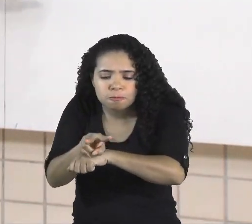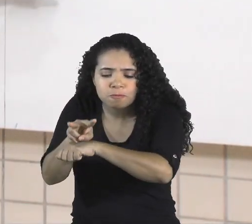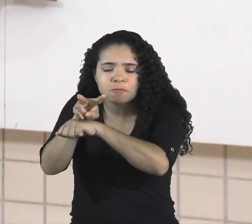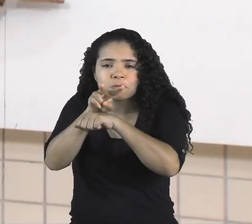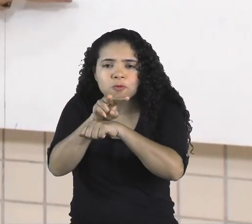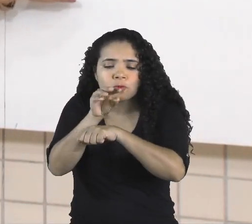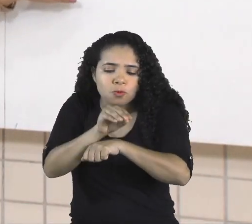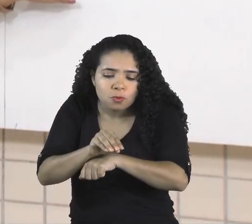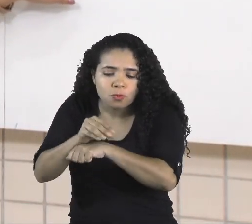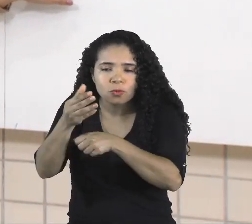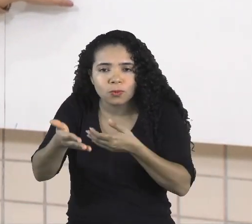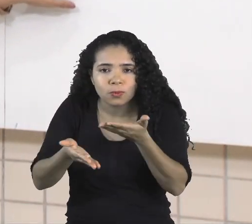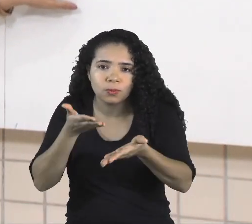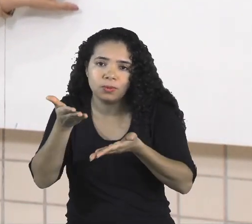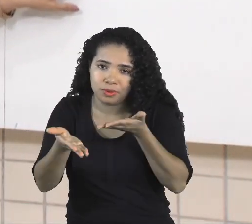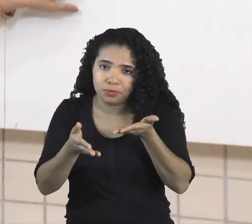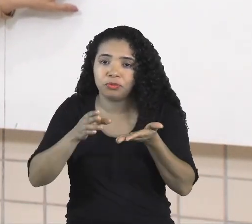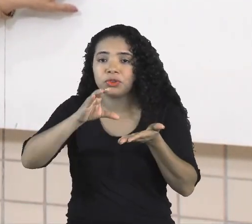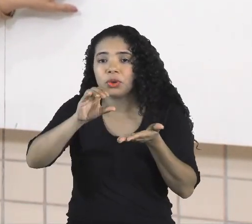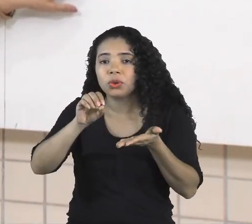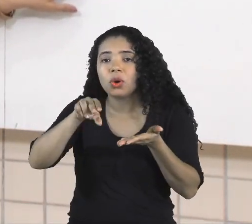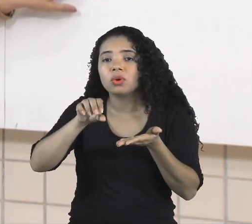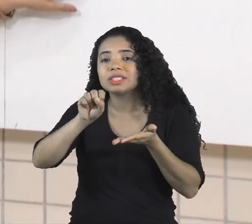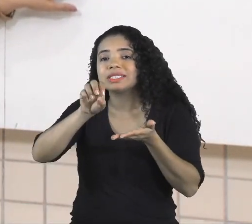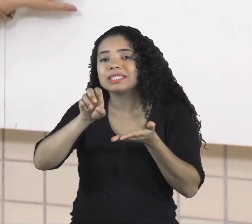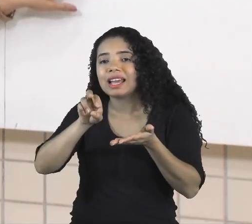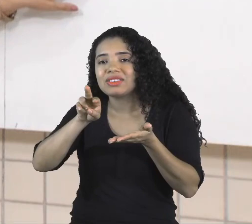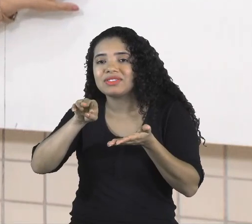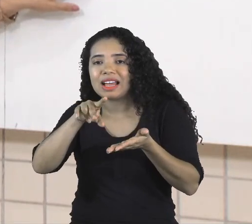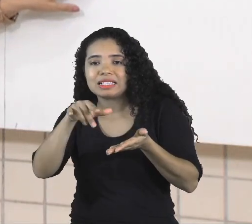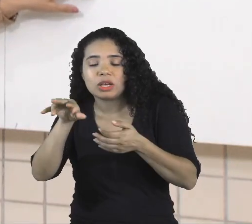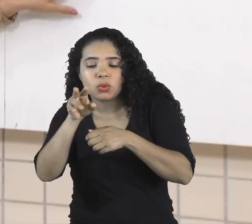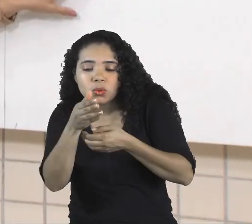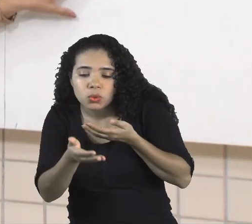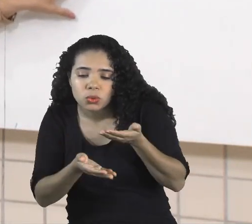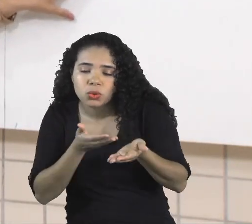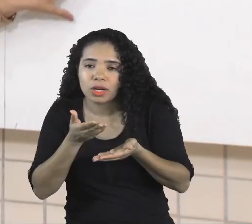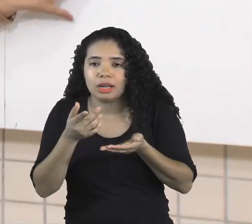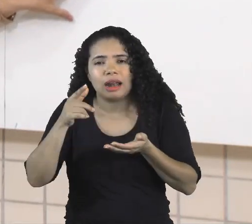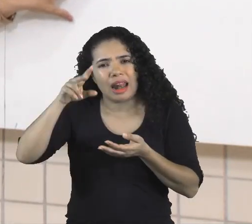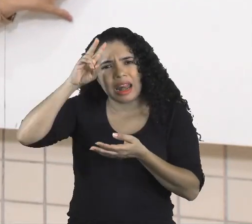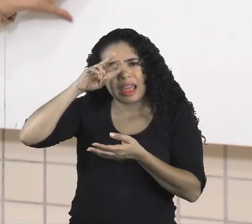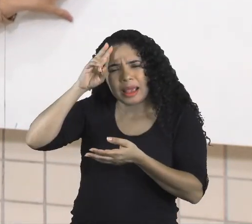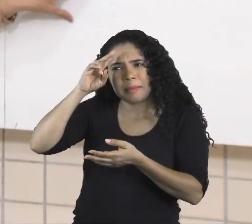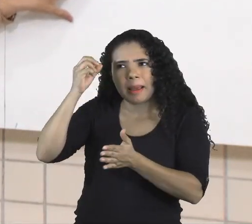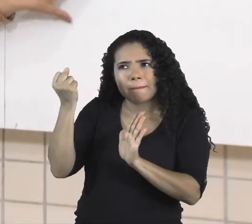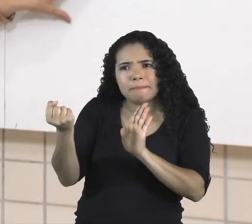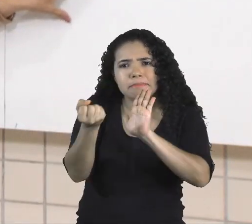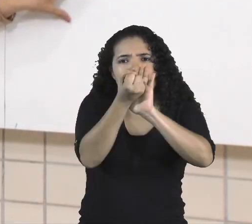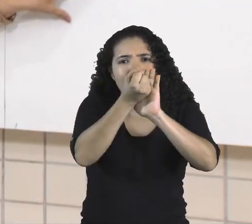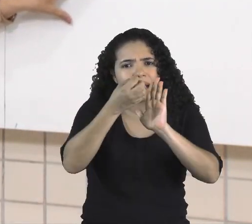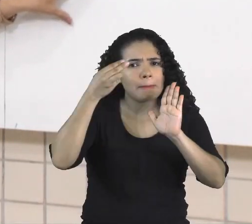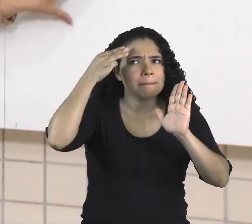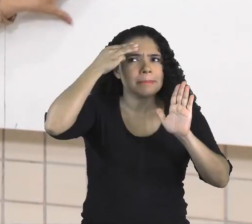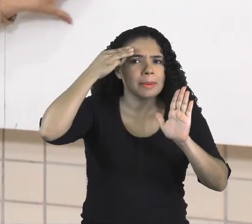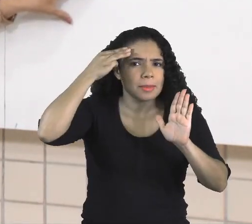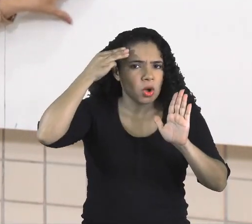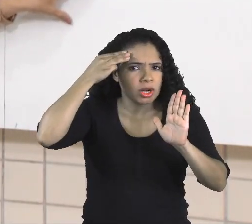engloba a unidade de conservação, lembra que a gente estudou marcos de memória?